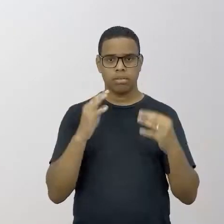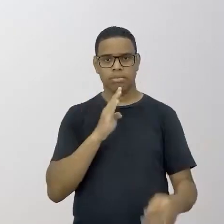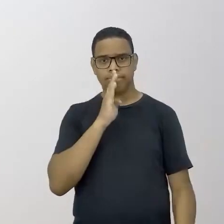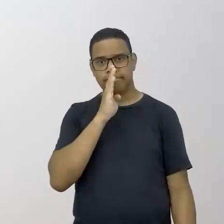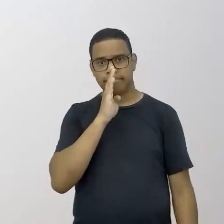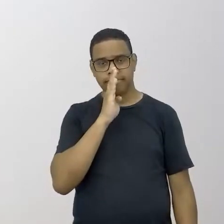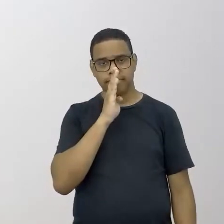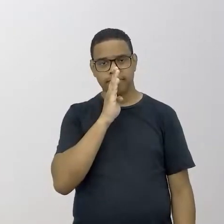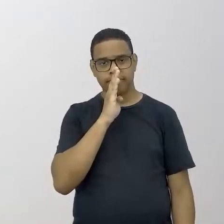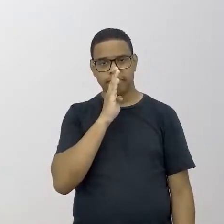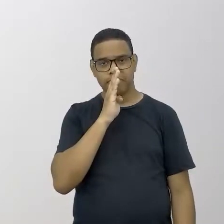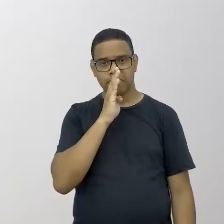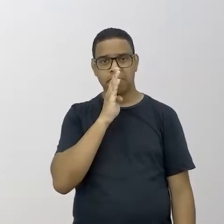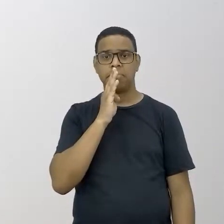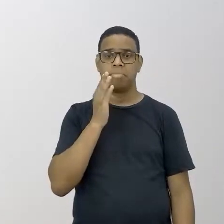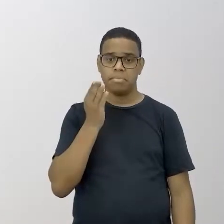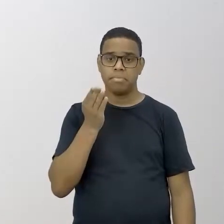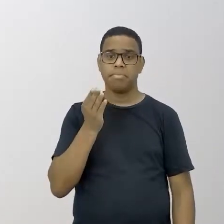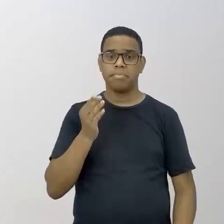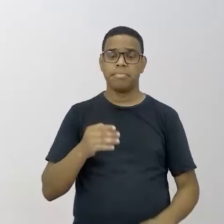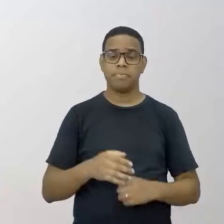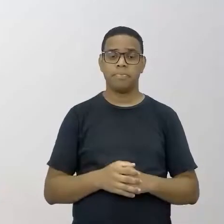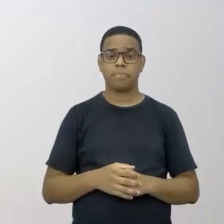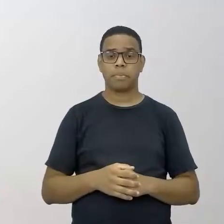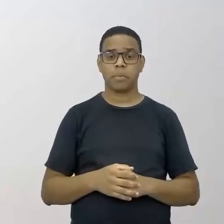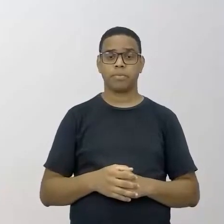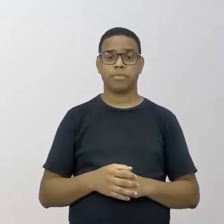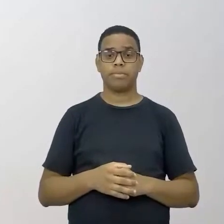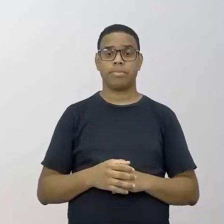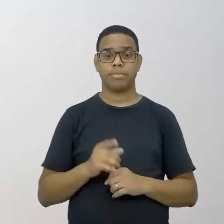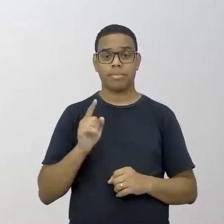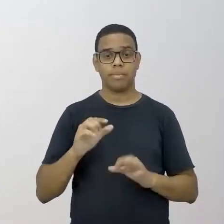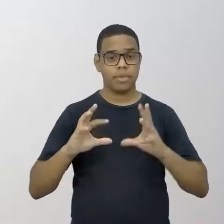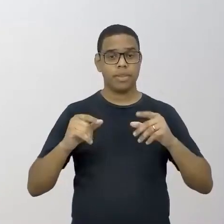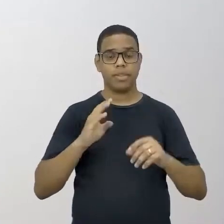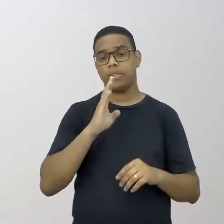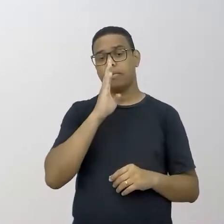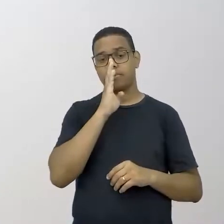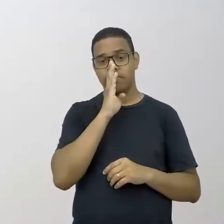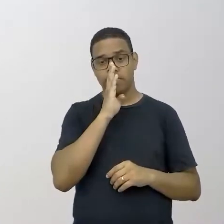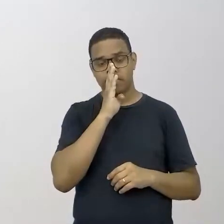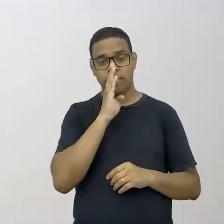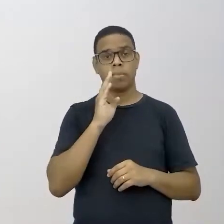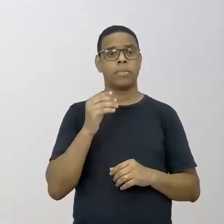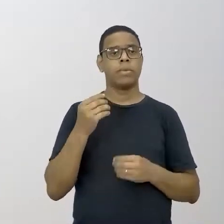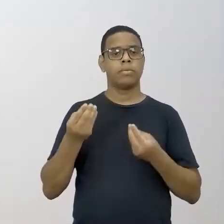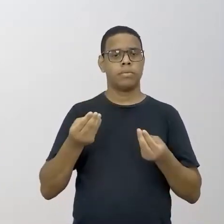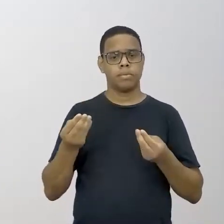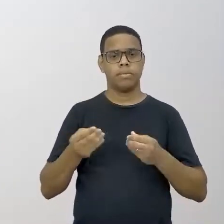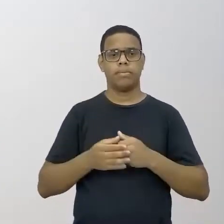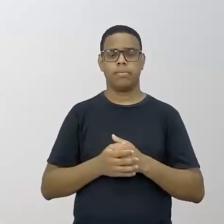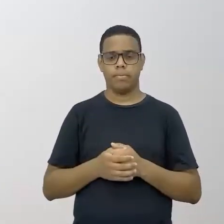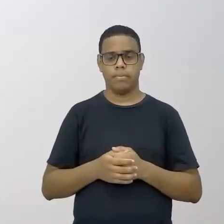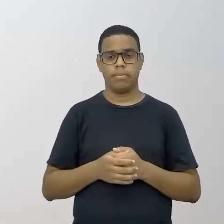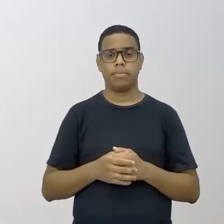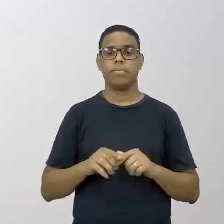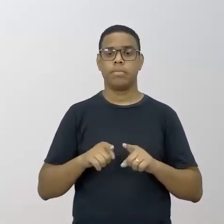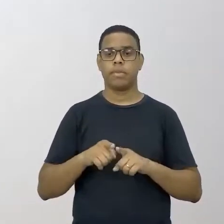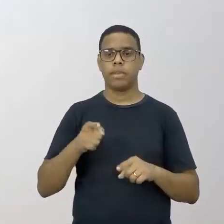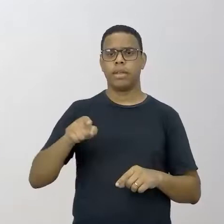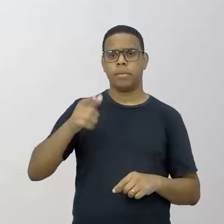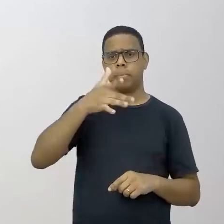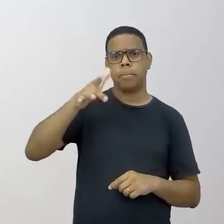você quiser dizer assim, né? A apresentação dele foi um silêncio, né? Foi um momento de silêncio e que revoltou